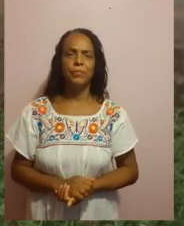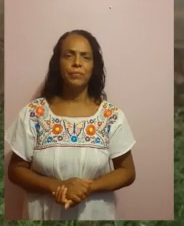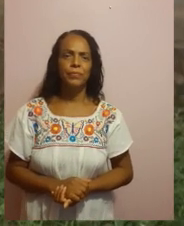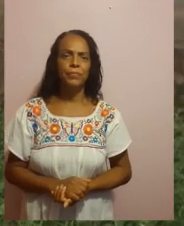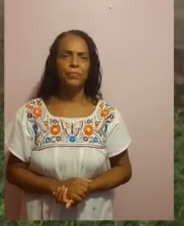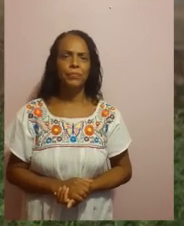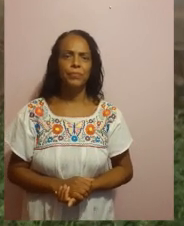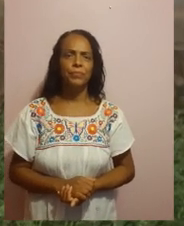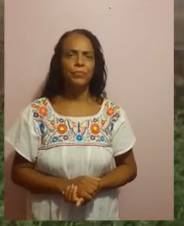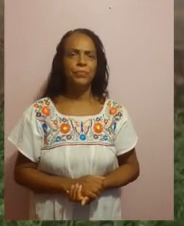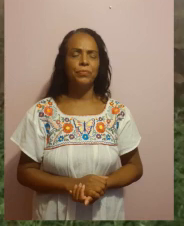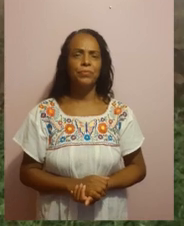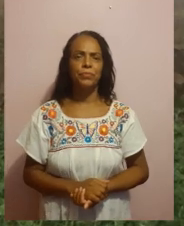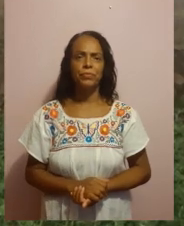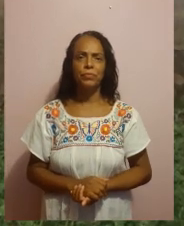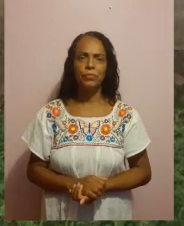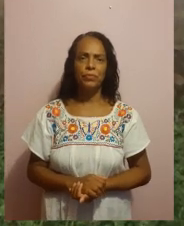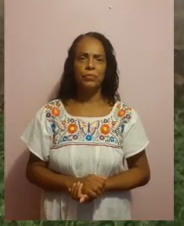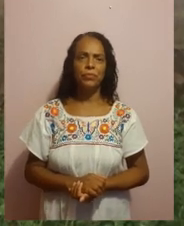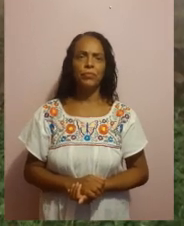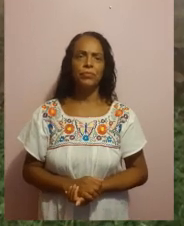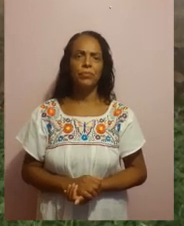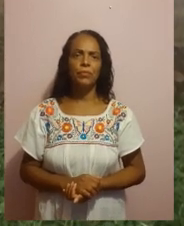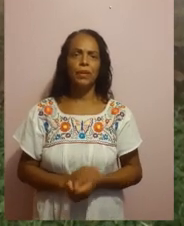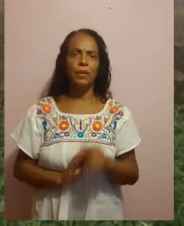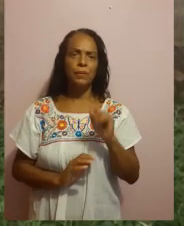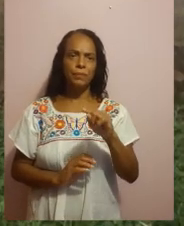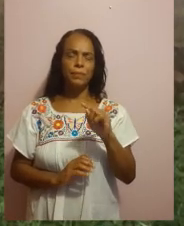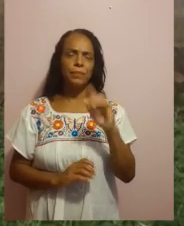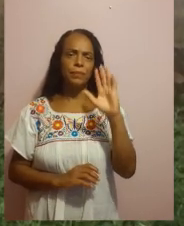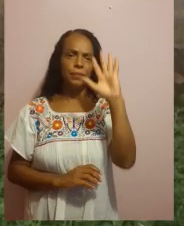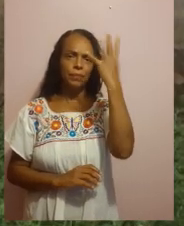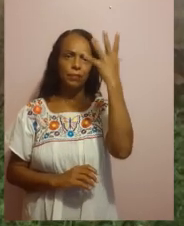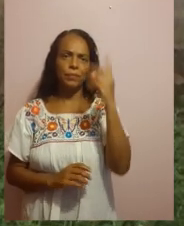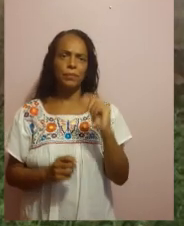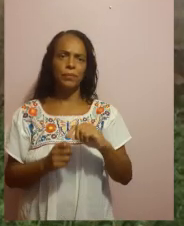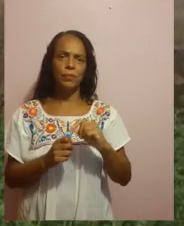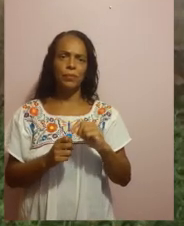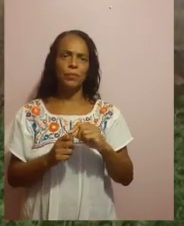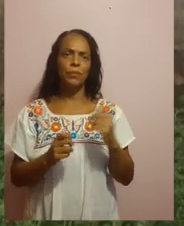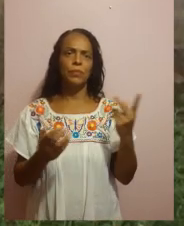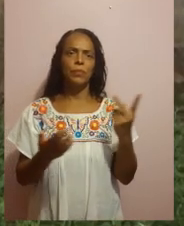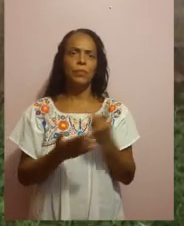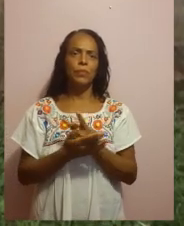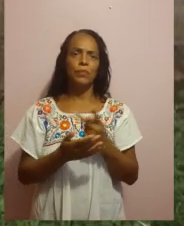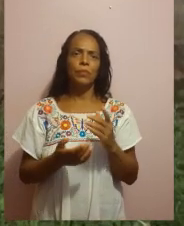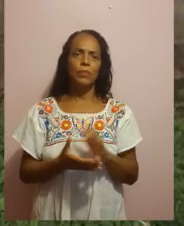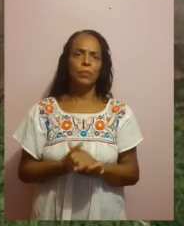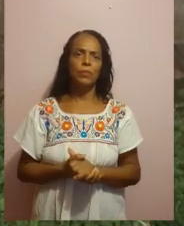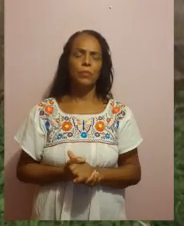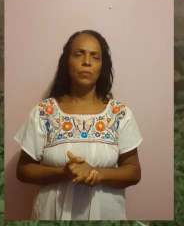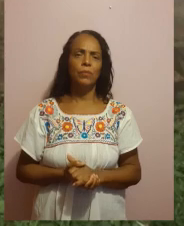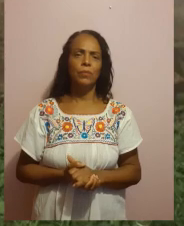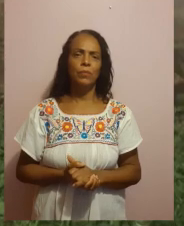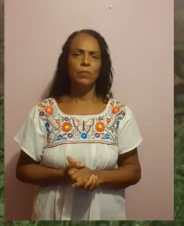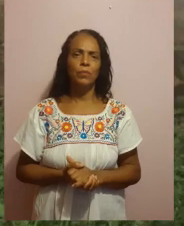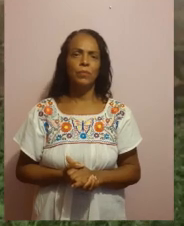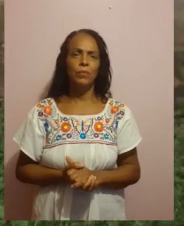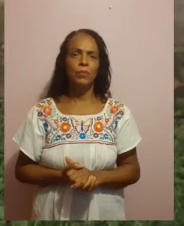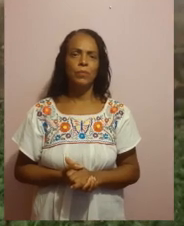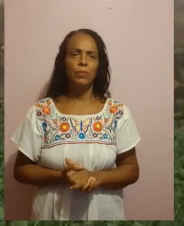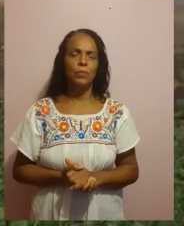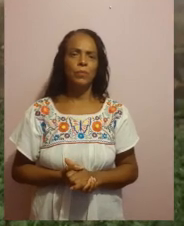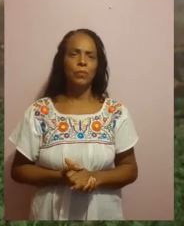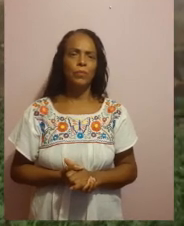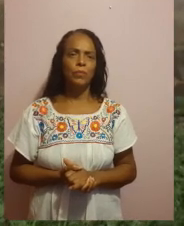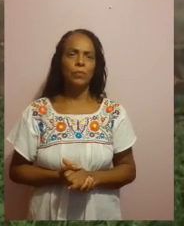Aí foi neste inteirinho que aconteceu isso, já no